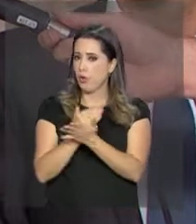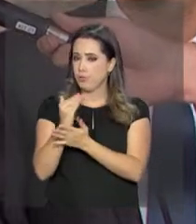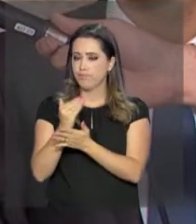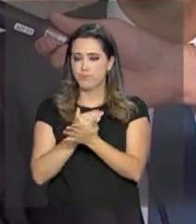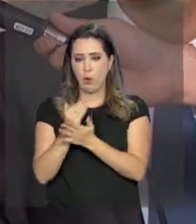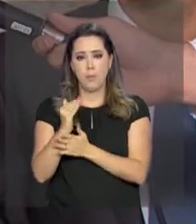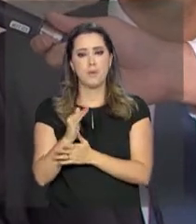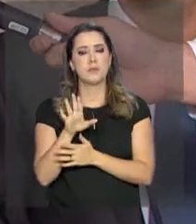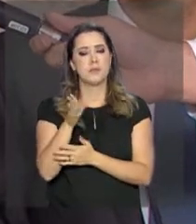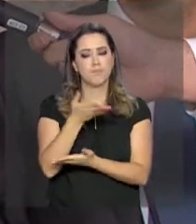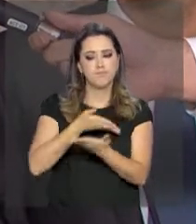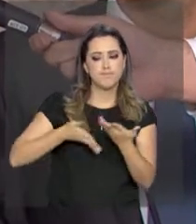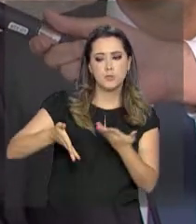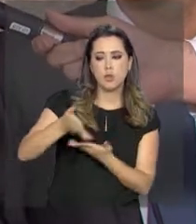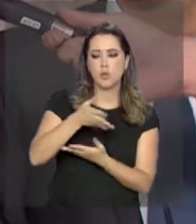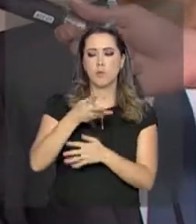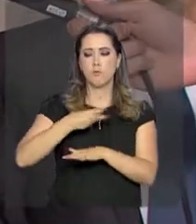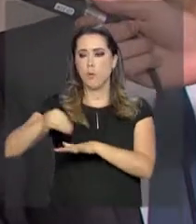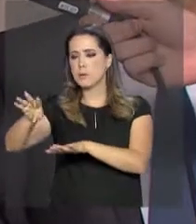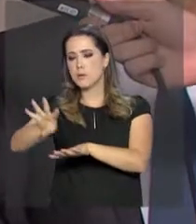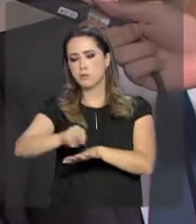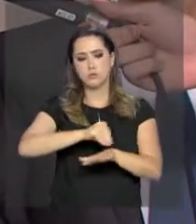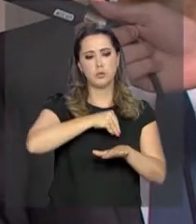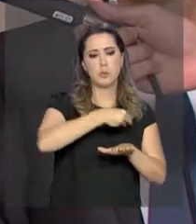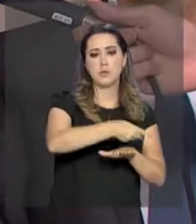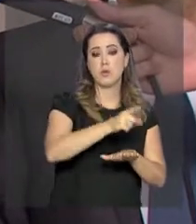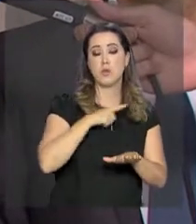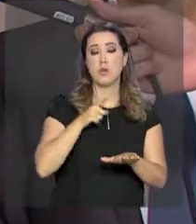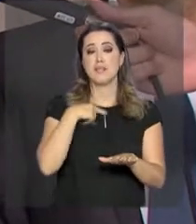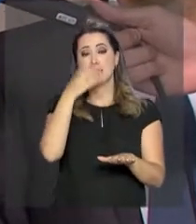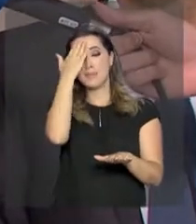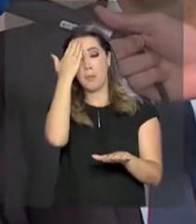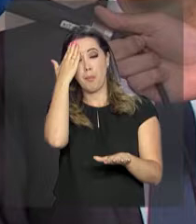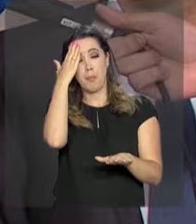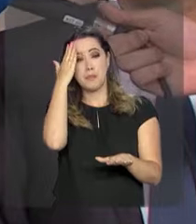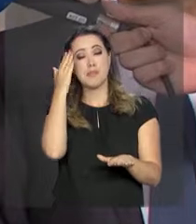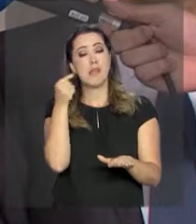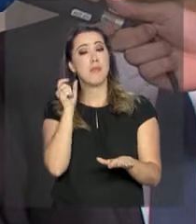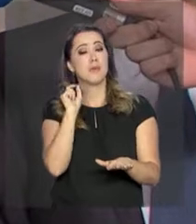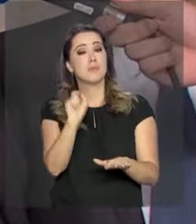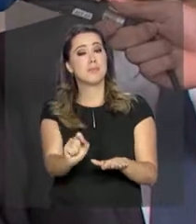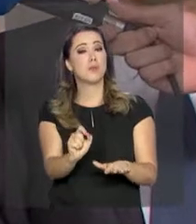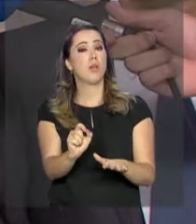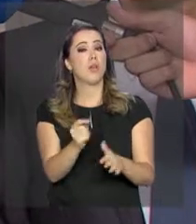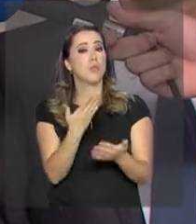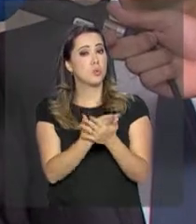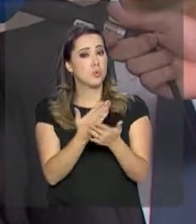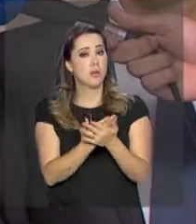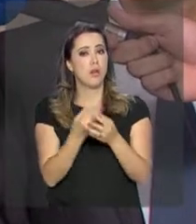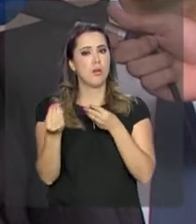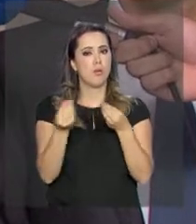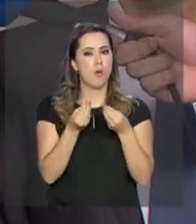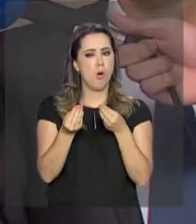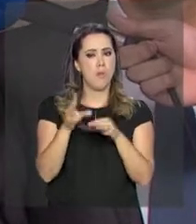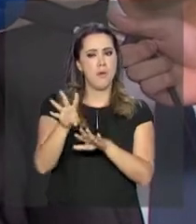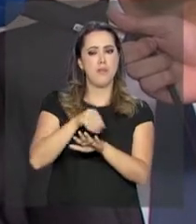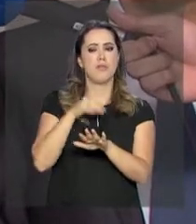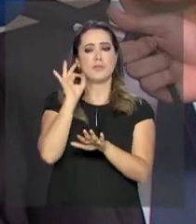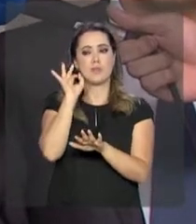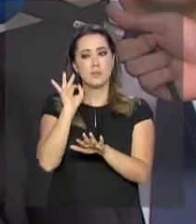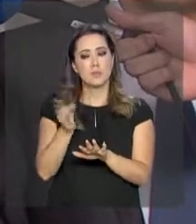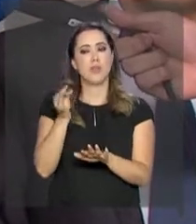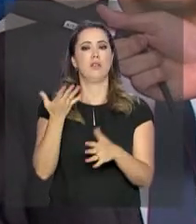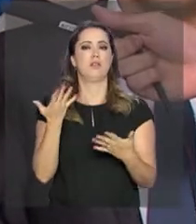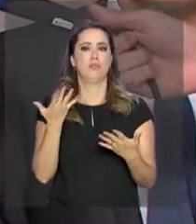nessa troca de informações para que nós tenhamos um banco de dados único que é o primeiro passo terá informação sólida e